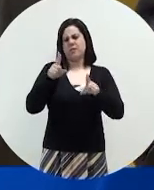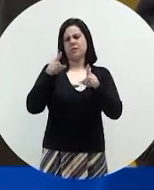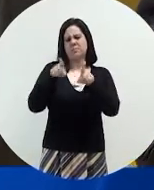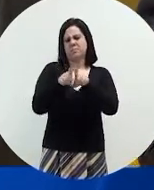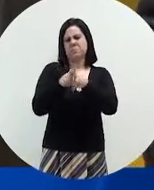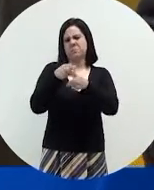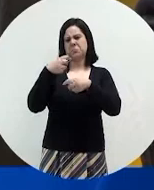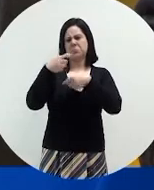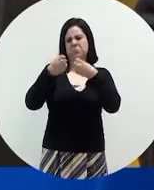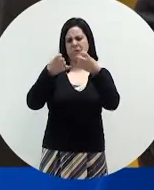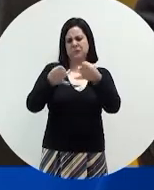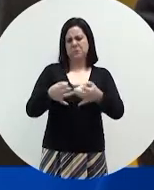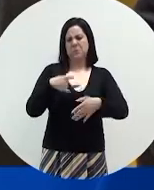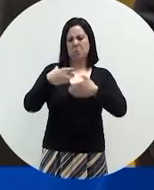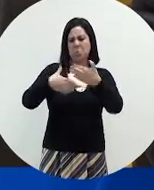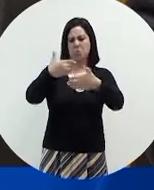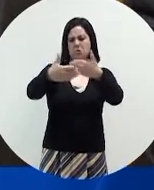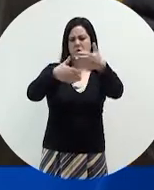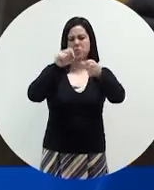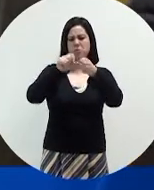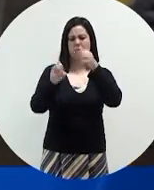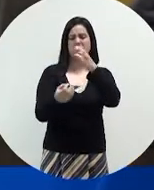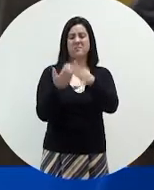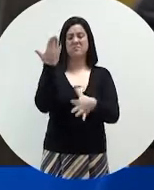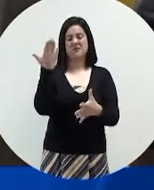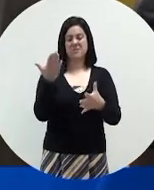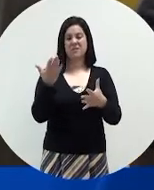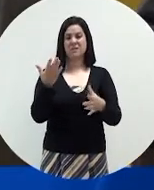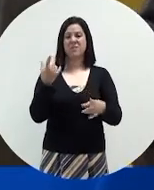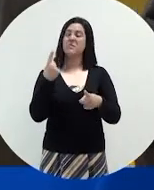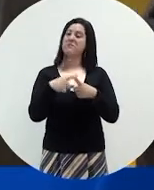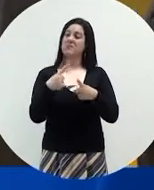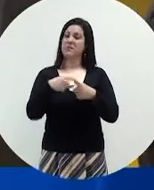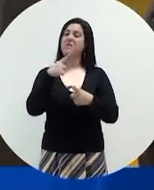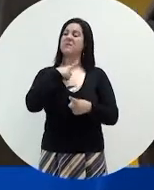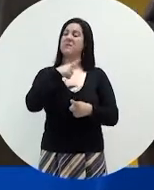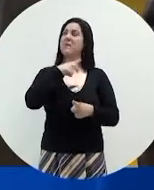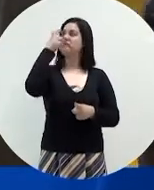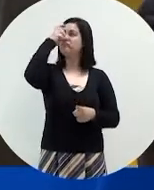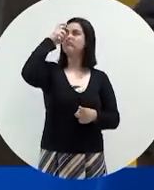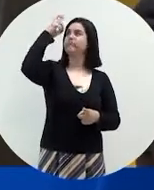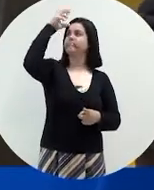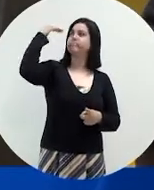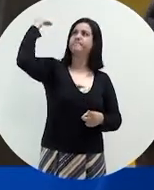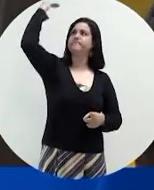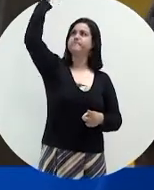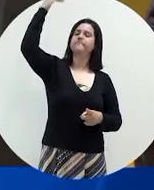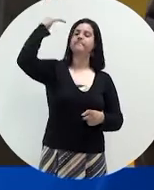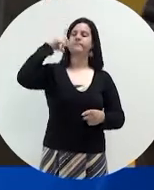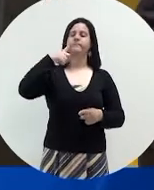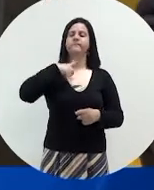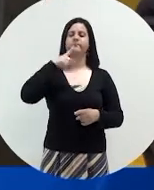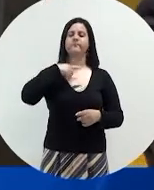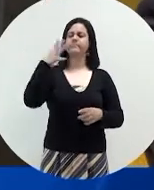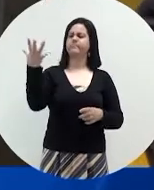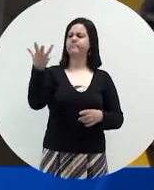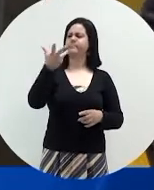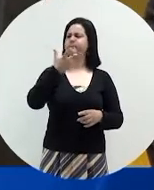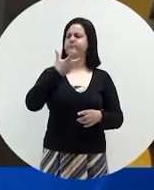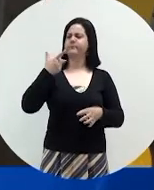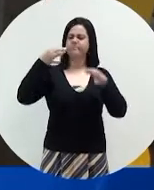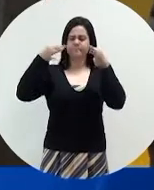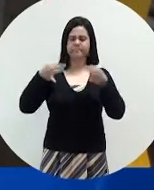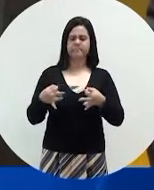entendendo? Não tem lógica. O que a Bíblia diz, e ela não é um livro de ciência, ela não explica